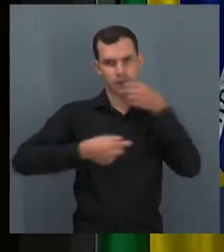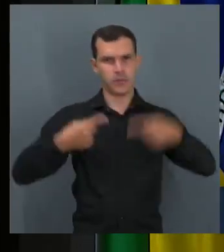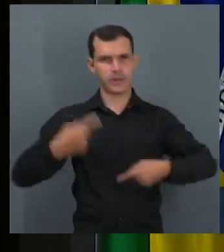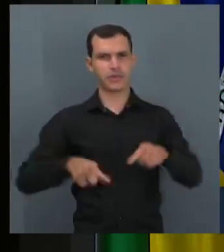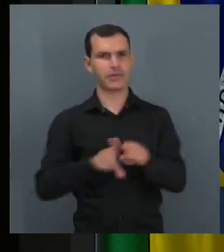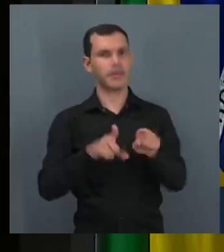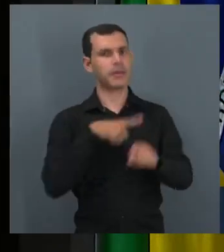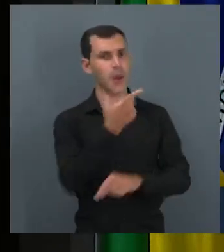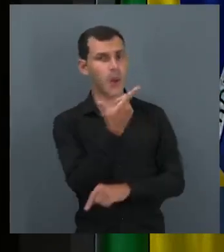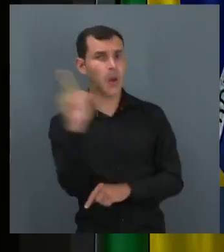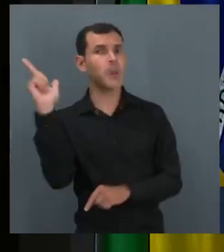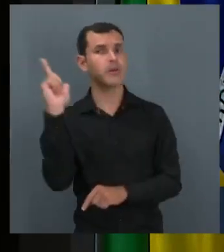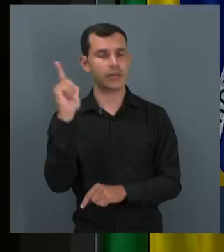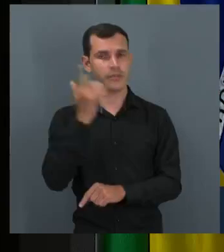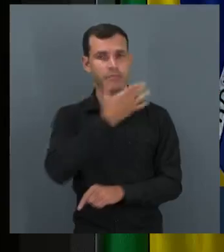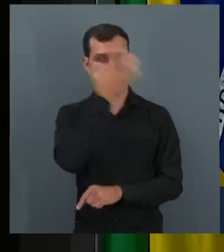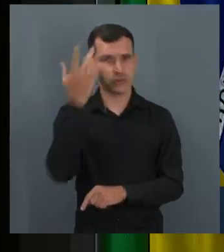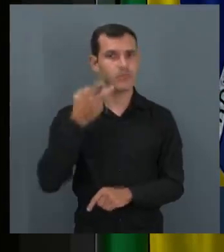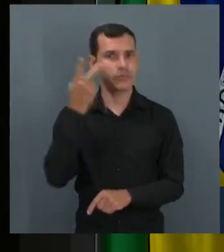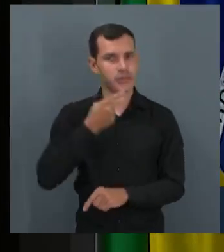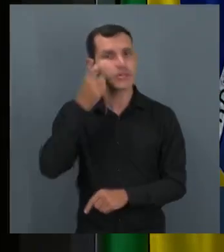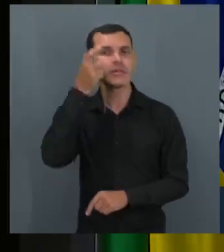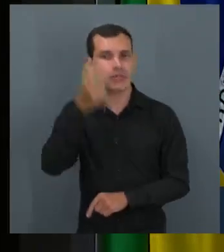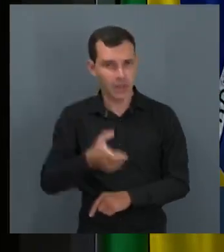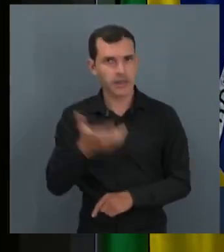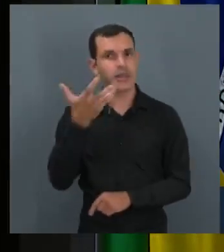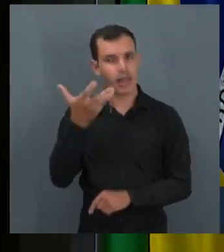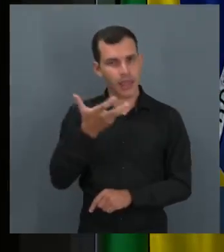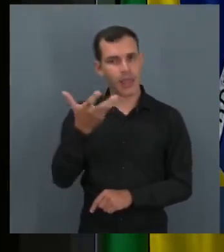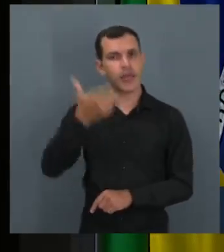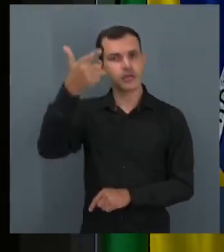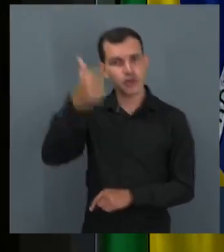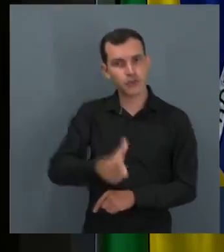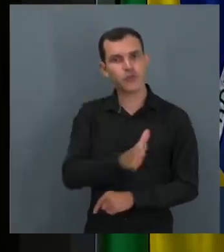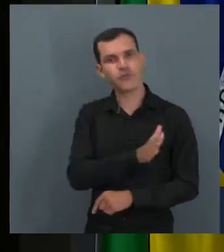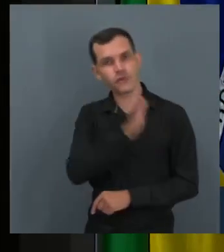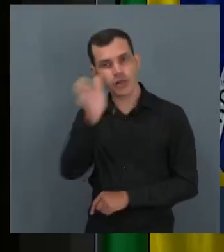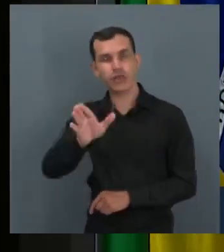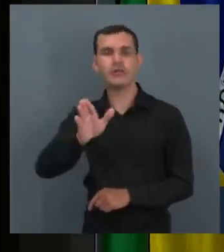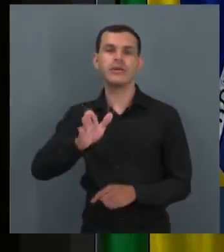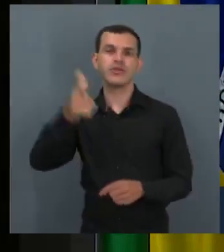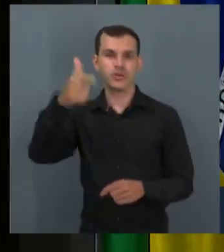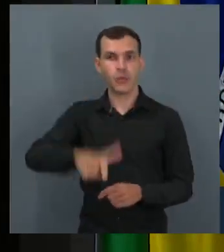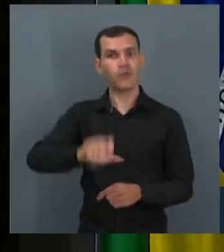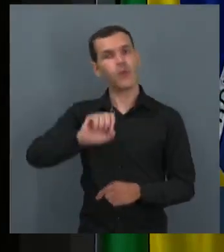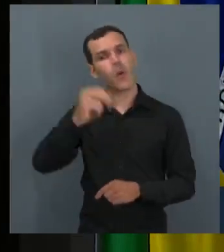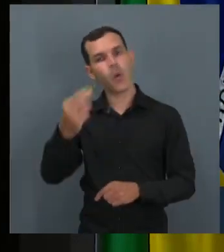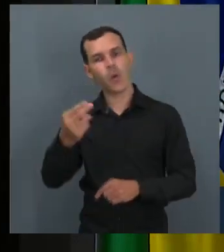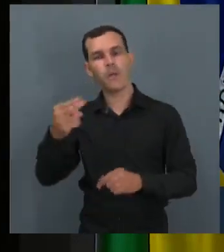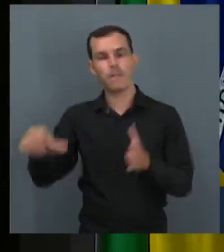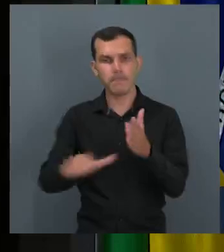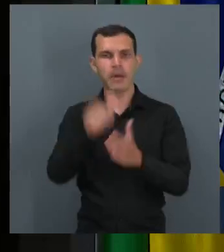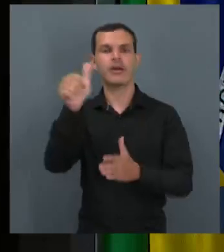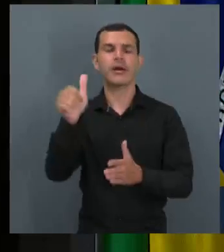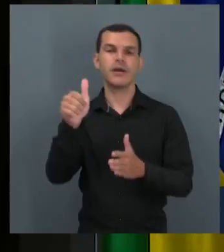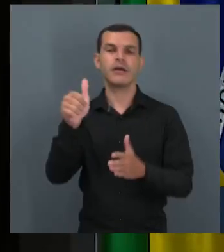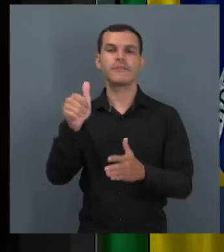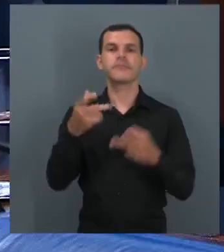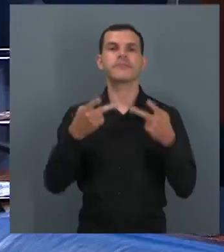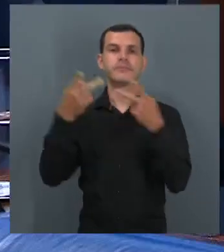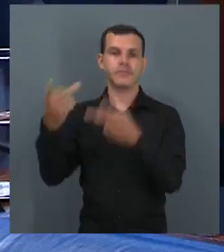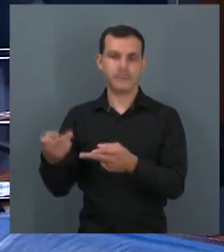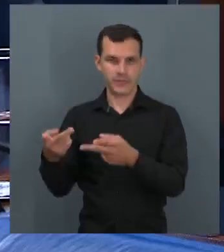manifestaram interessados em ir novamente, ou pela primeira vez, junto ao governo Milei e visitar